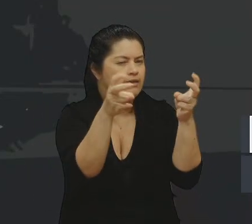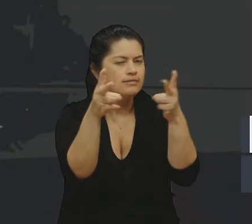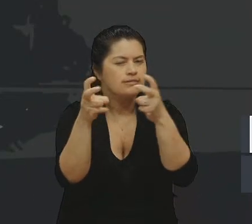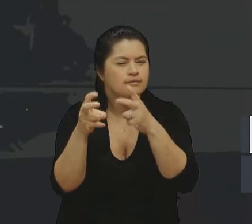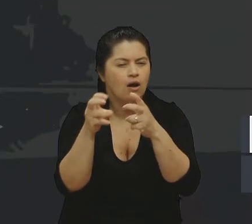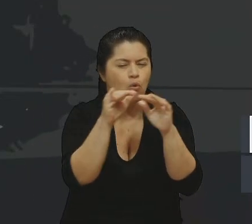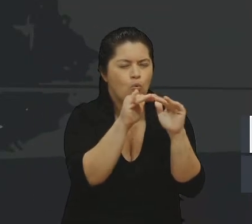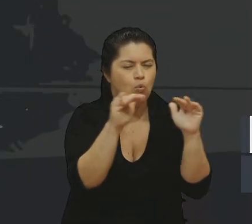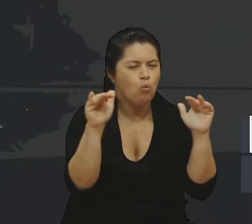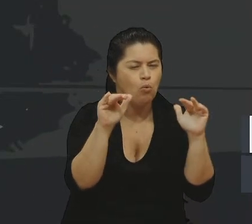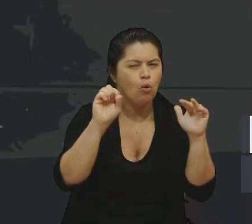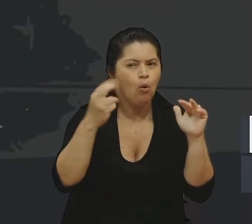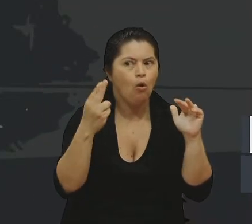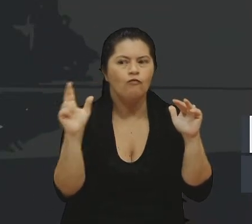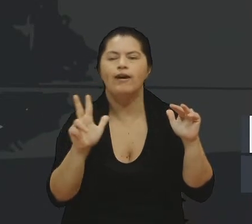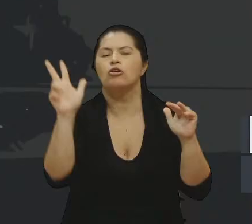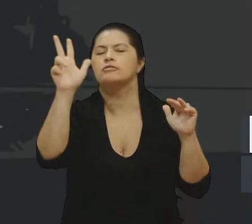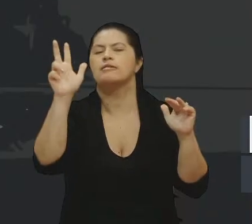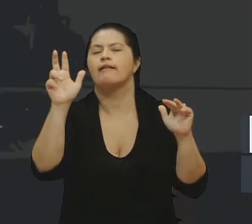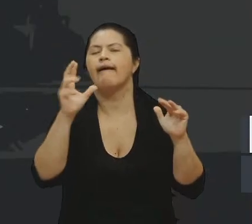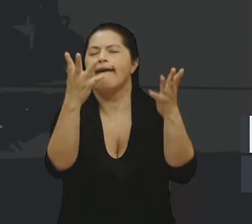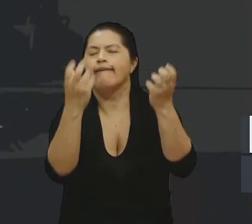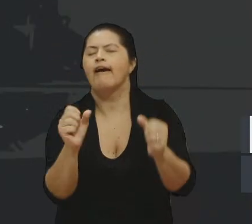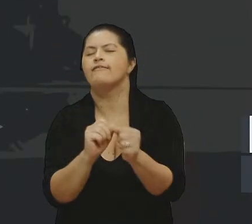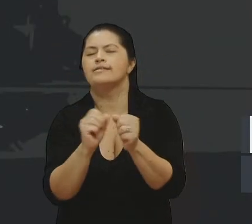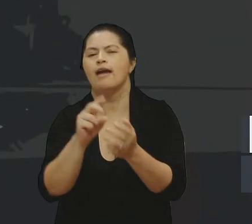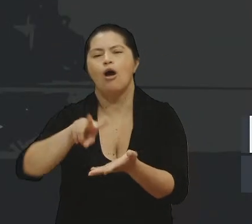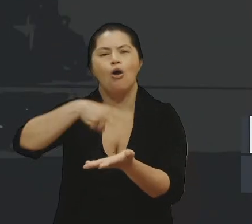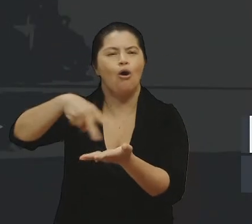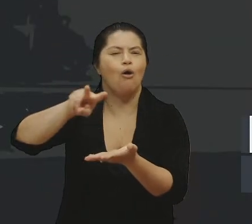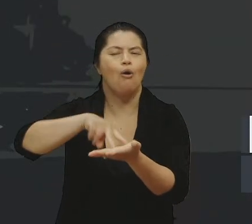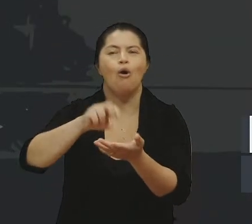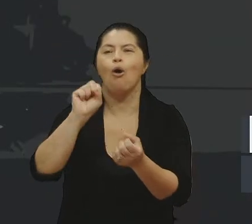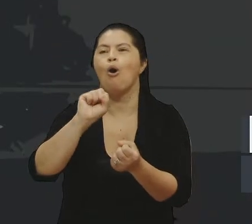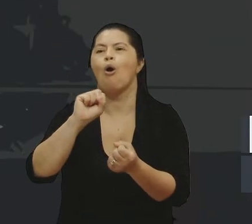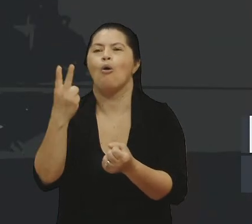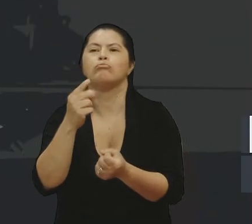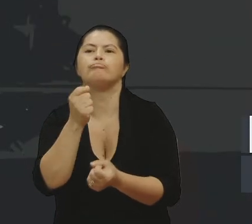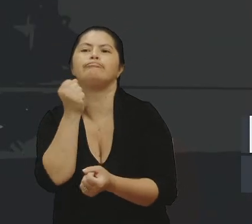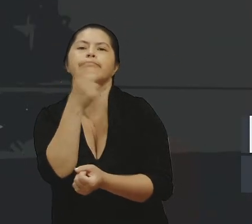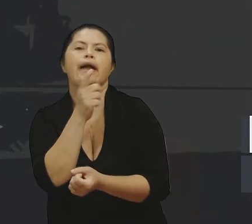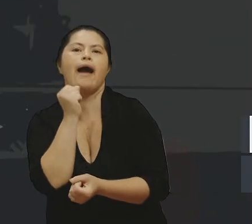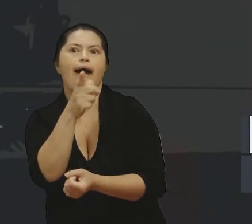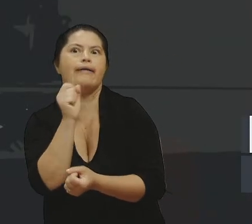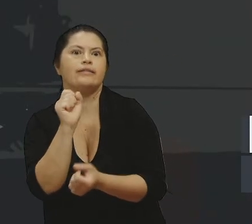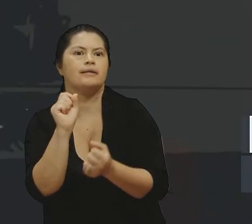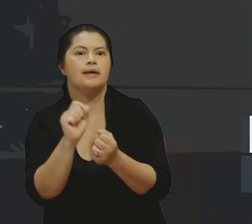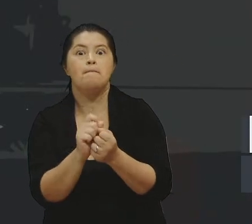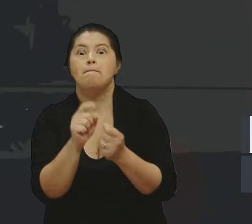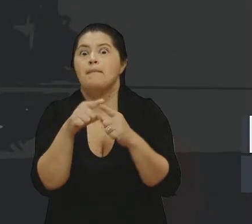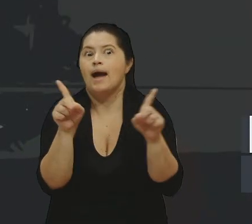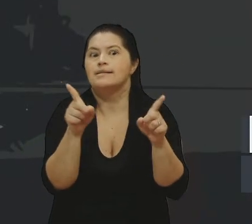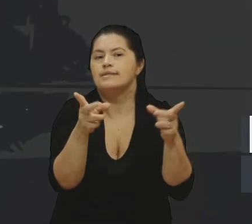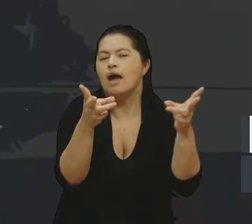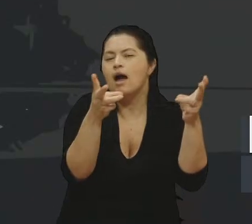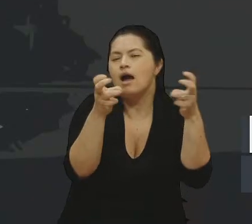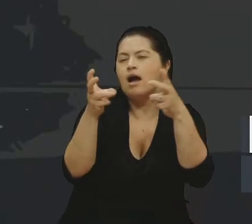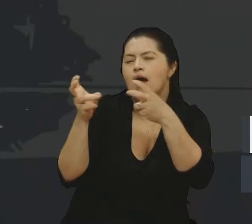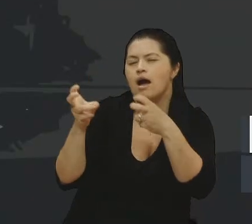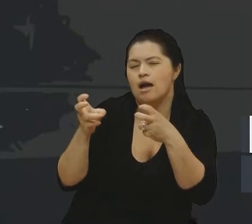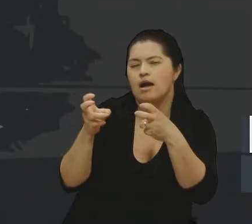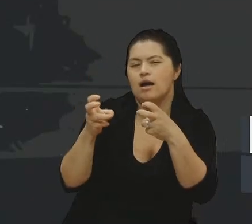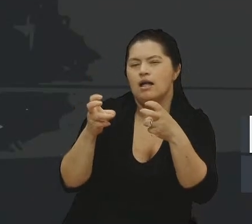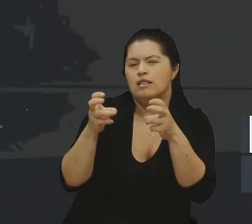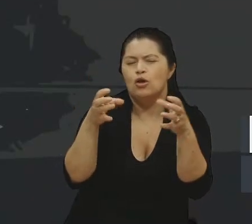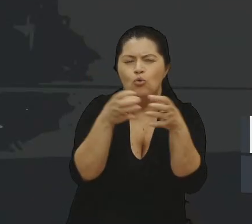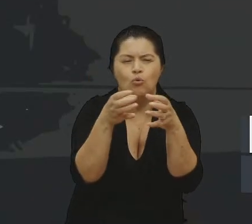atenção de valor. Quer fazer dancinha, quer fazer reels engraçado, você vai ter muita atenção, mas atenção rasa. Poucas pessoas te compram naquele grupo